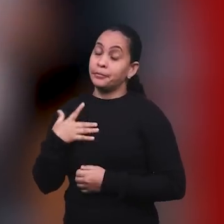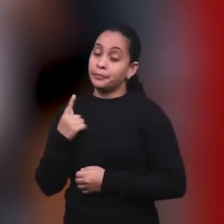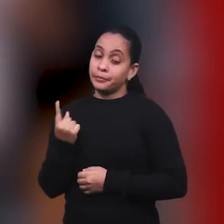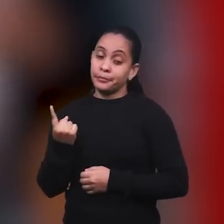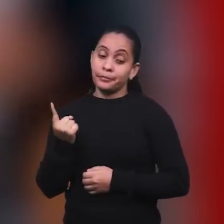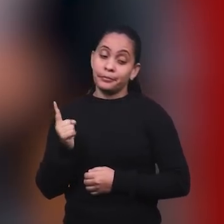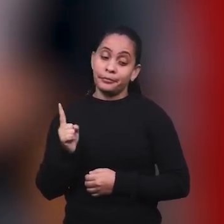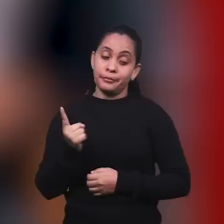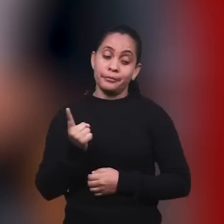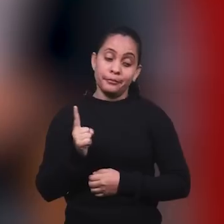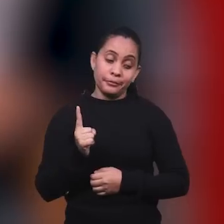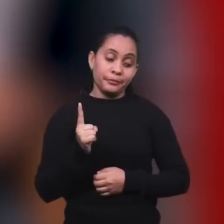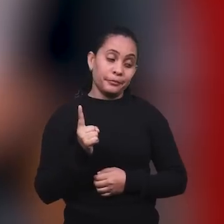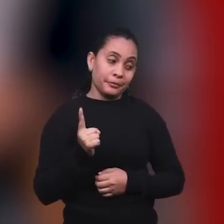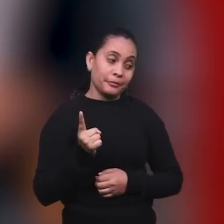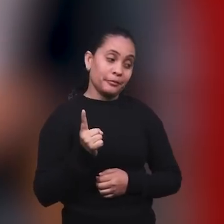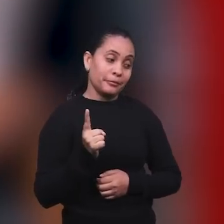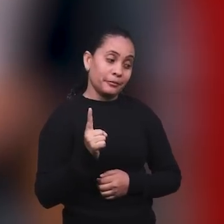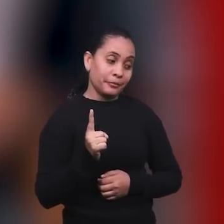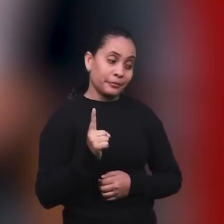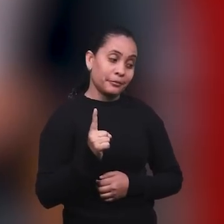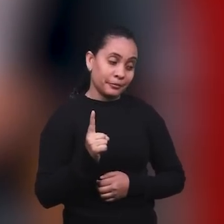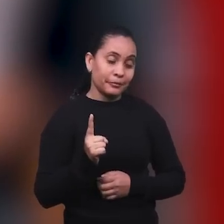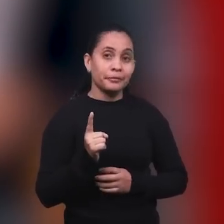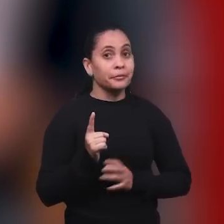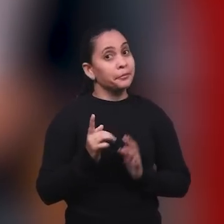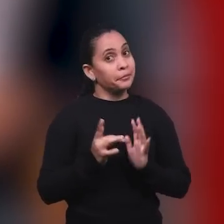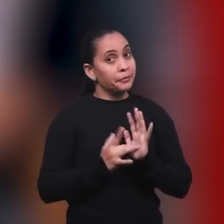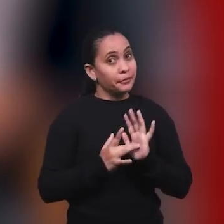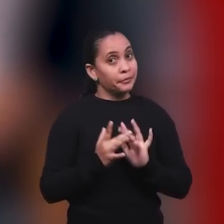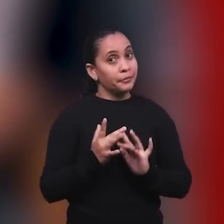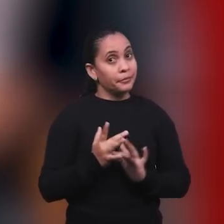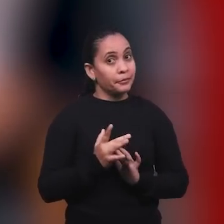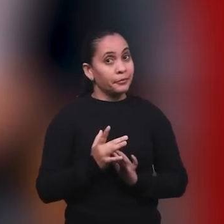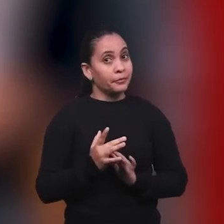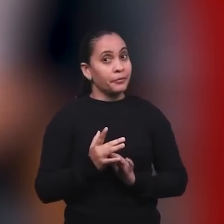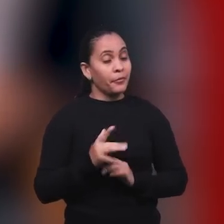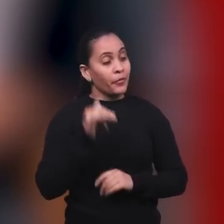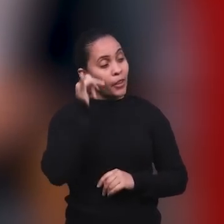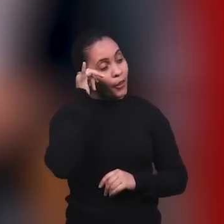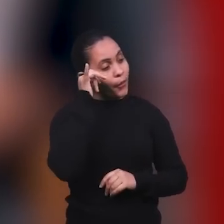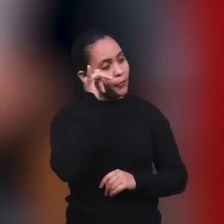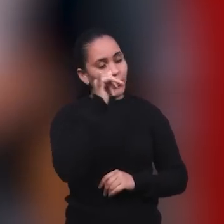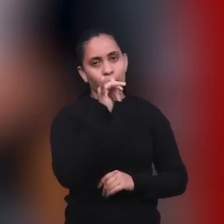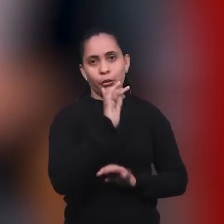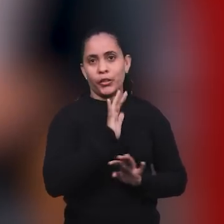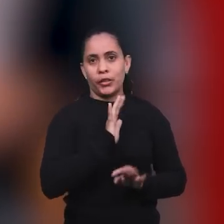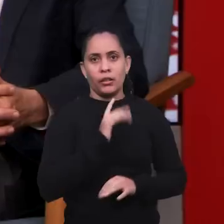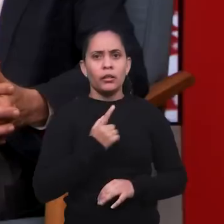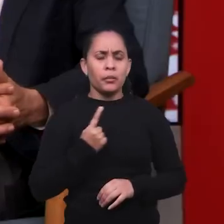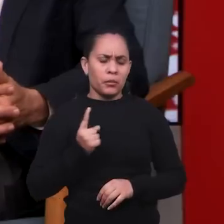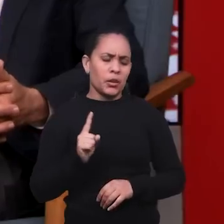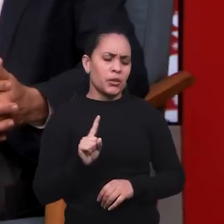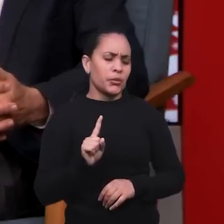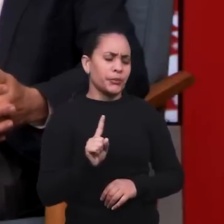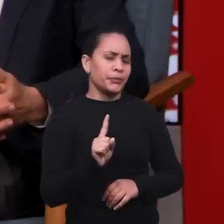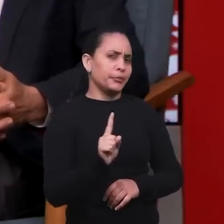Ele passa por aquela aldeia, não é? E Jesus não evitou aquela aldeia, ele passou por ali.